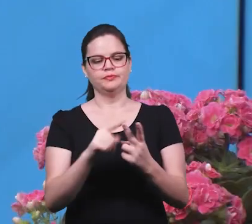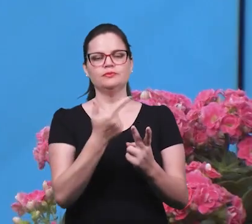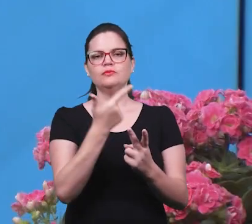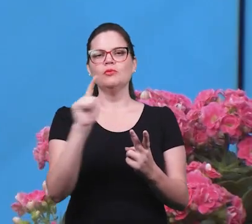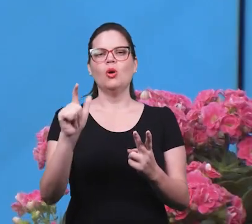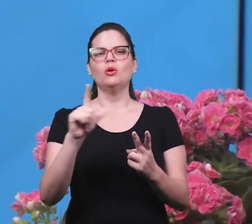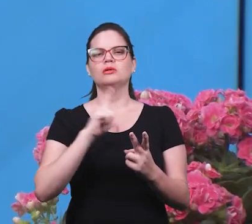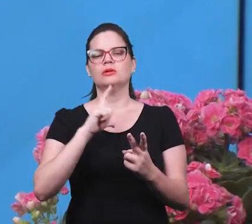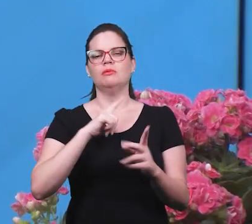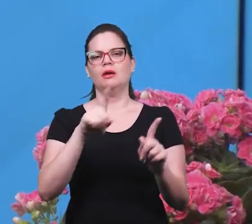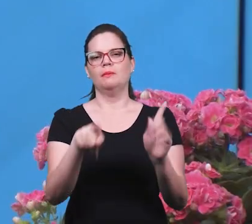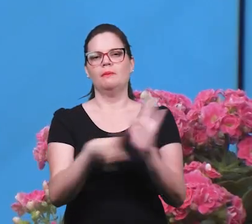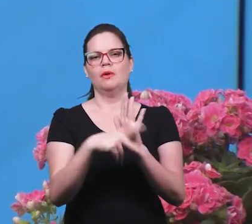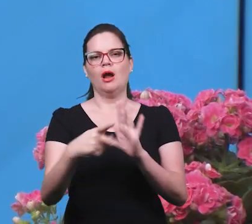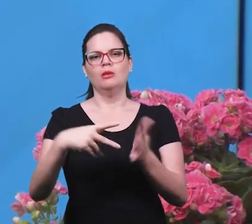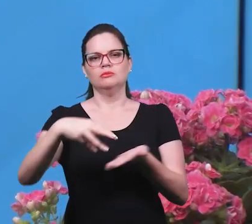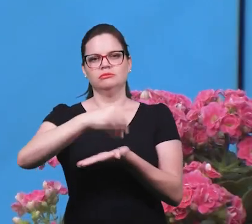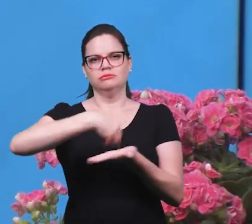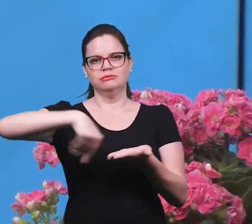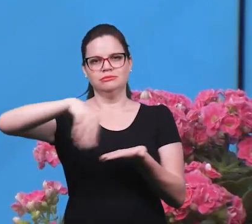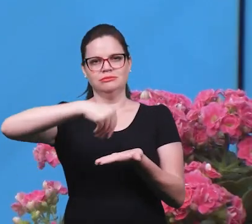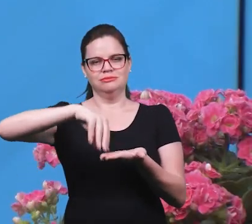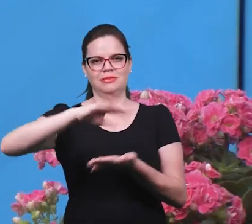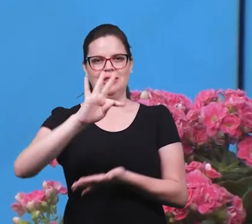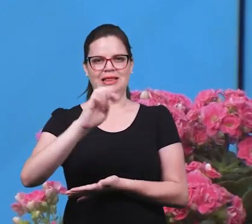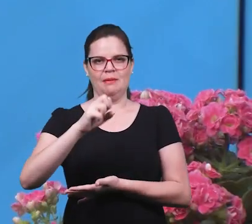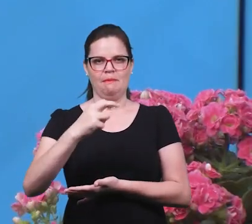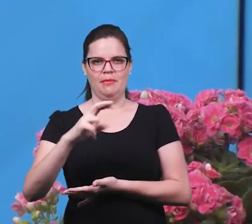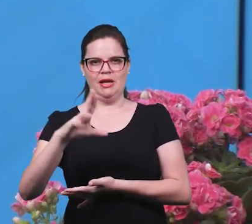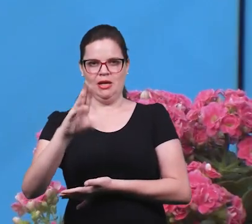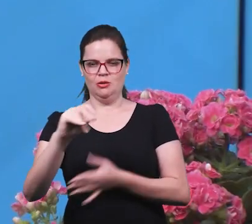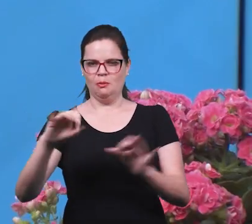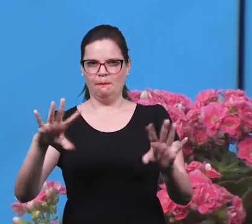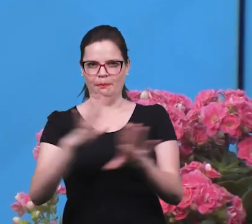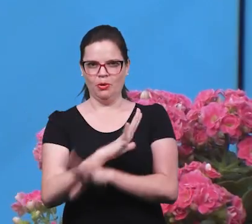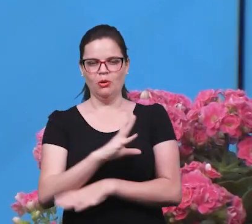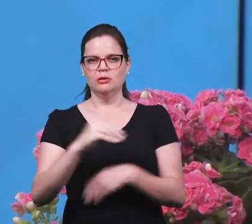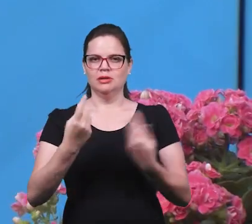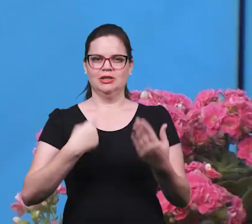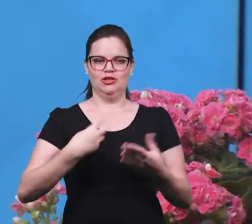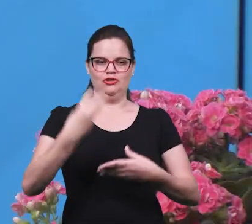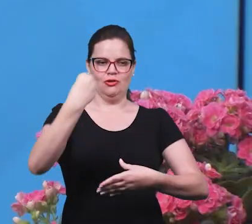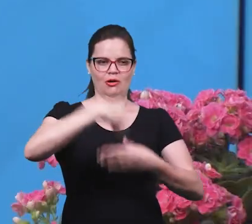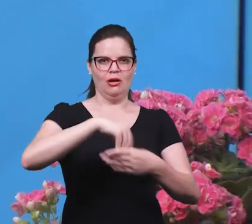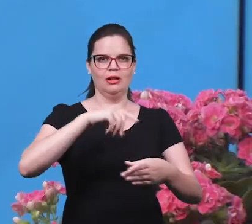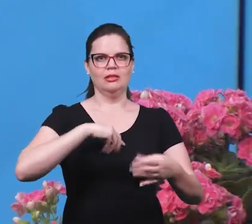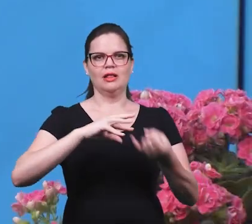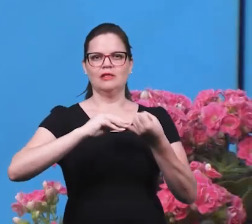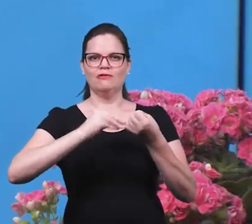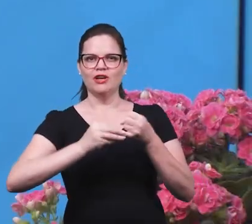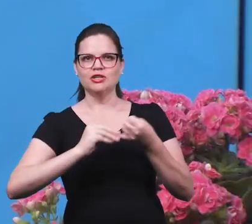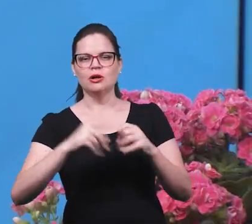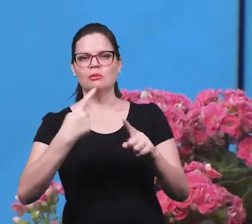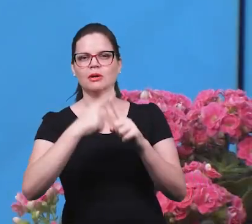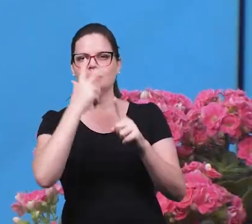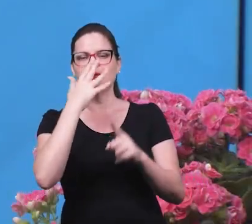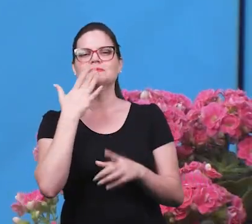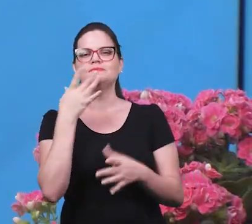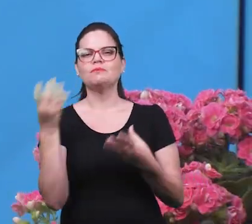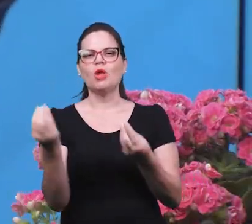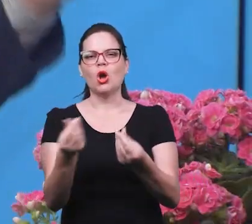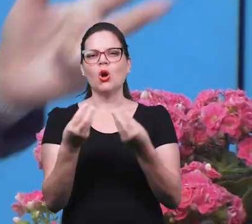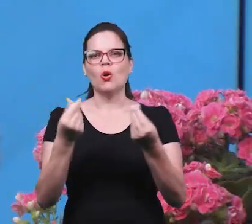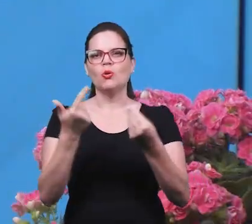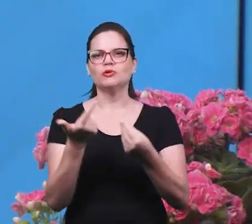esses temperos prontos que a gente compra Sim, no supermercado, que a gente coloca lá no feijão, ele dá um gosto de não sei o que,